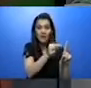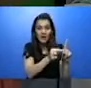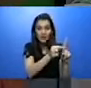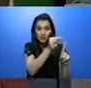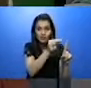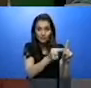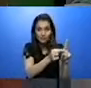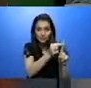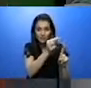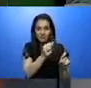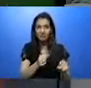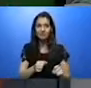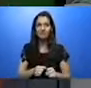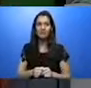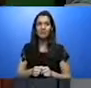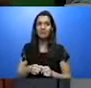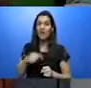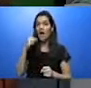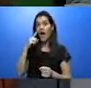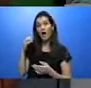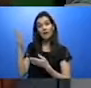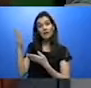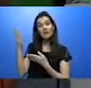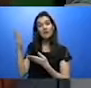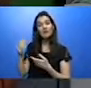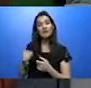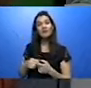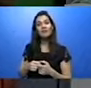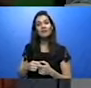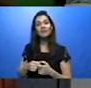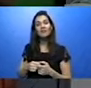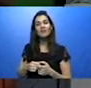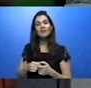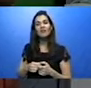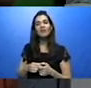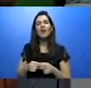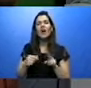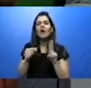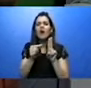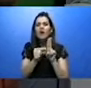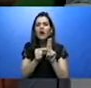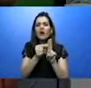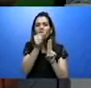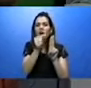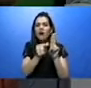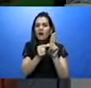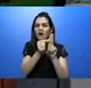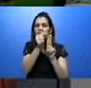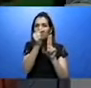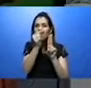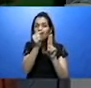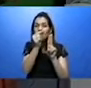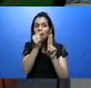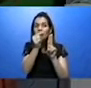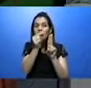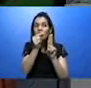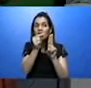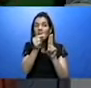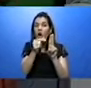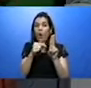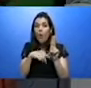bem? Aqui, já sei, professora, se esse é uma dezena, então esse cachorrinho Beagle, isso